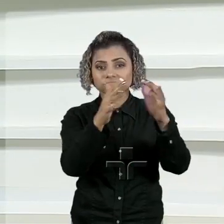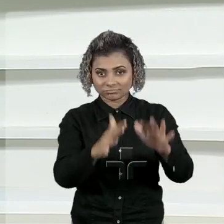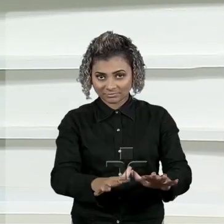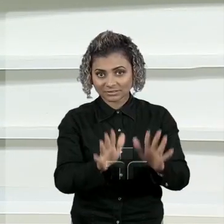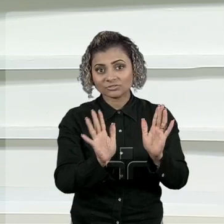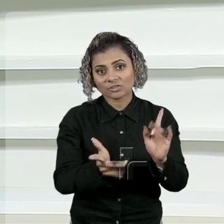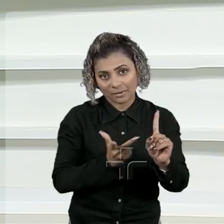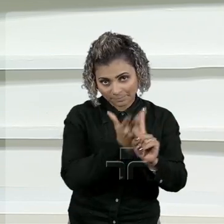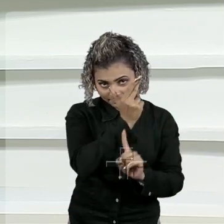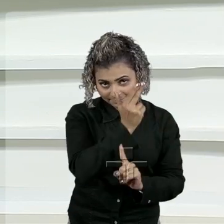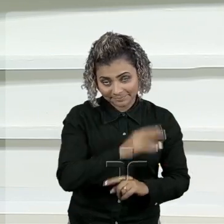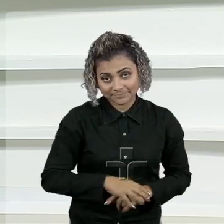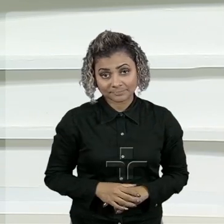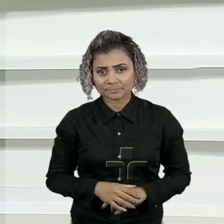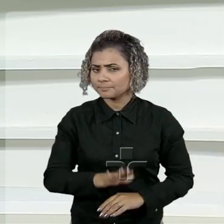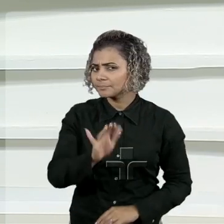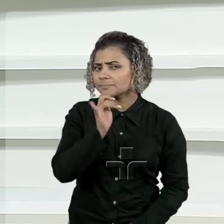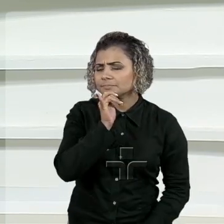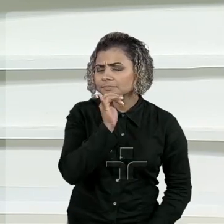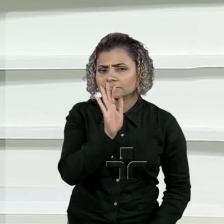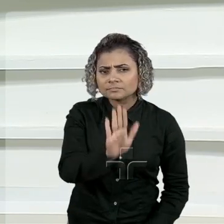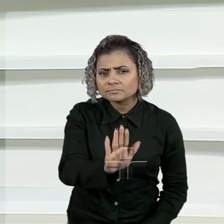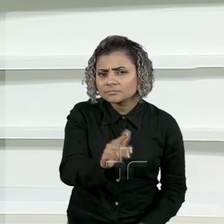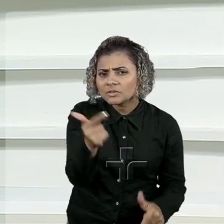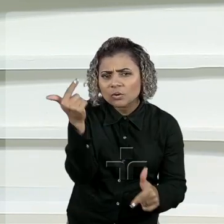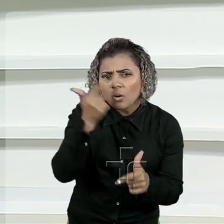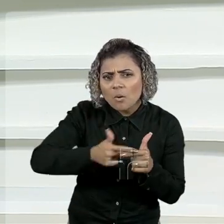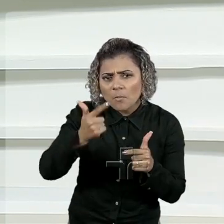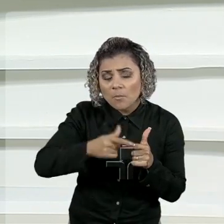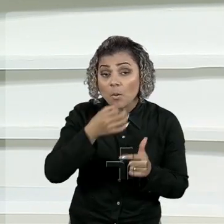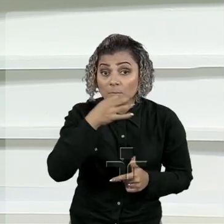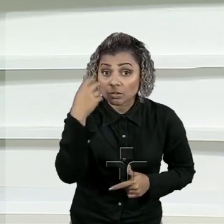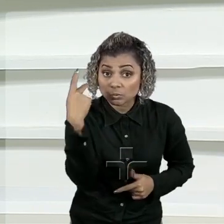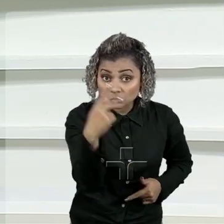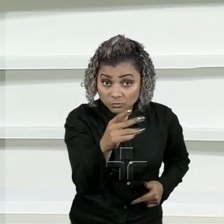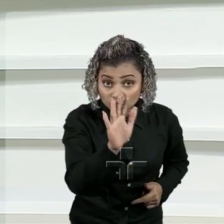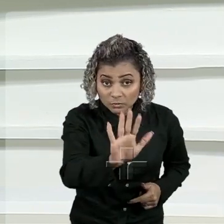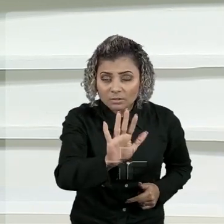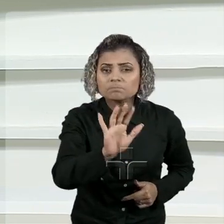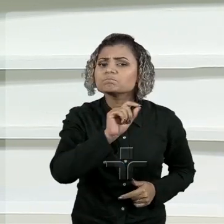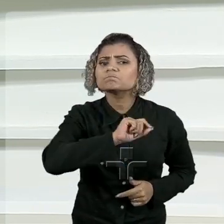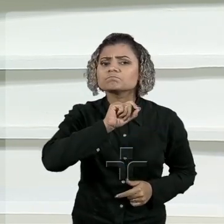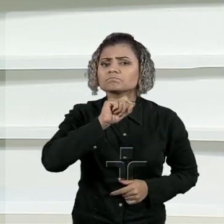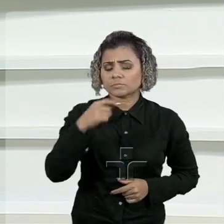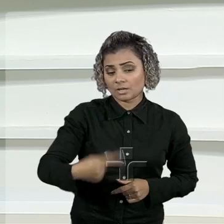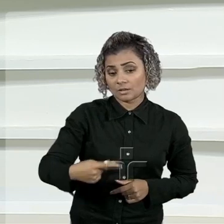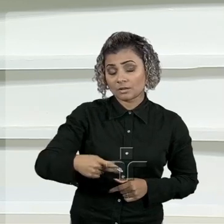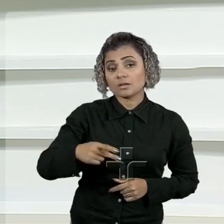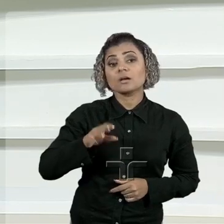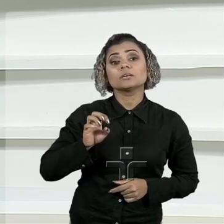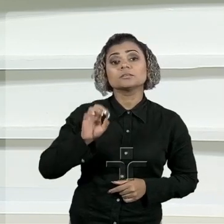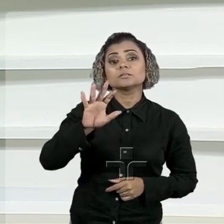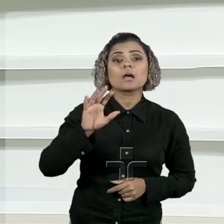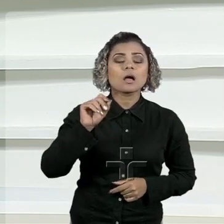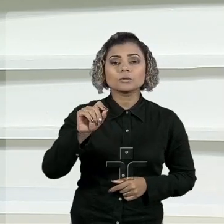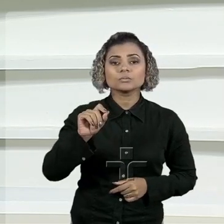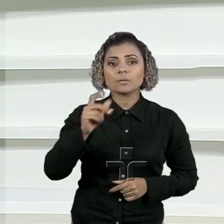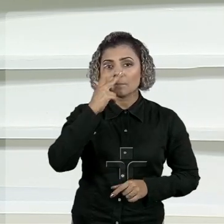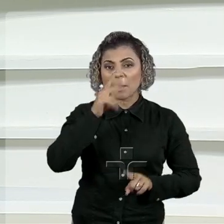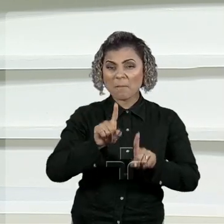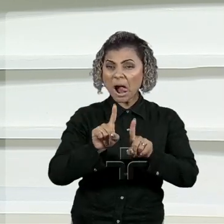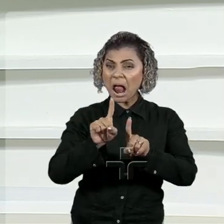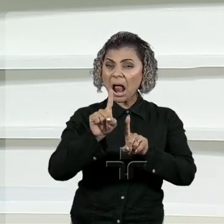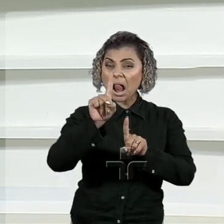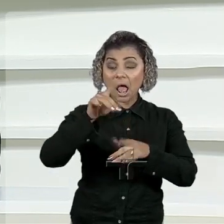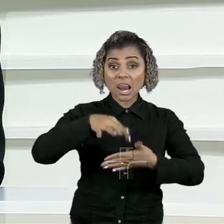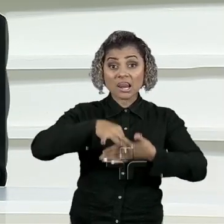Qual foi o problema real, na sua opinião, do Estado não liderar na questão da